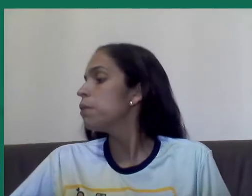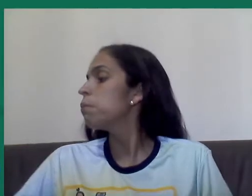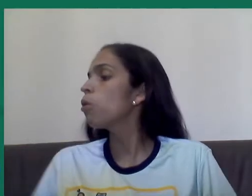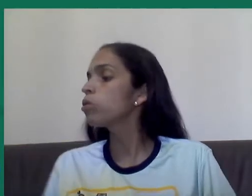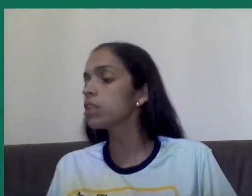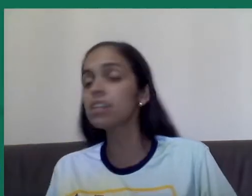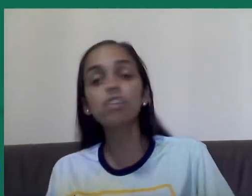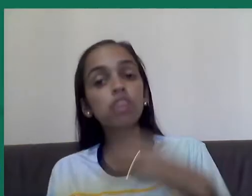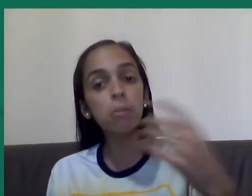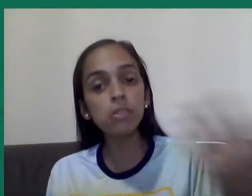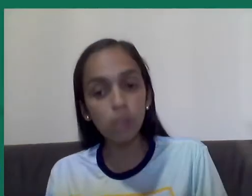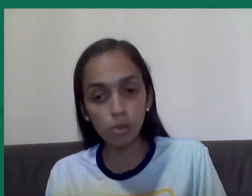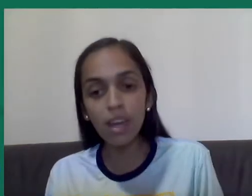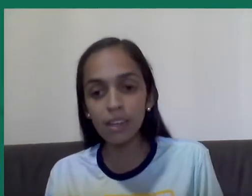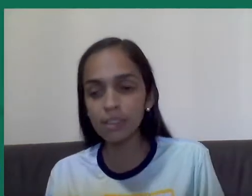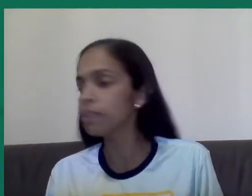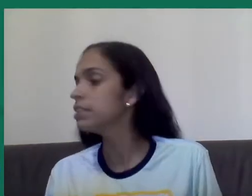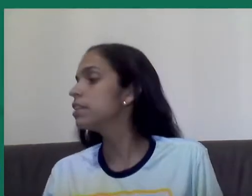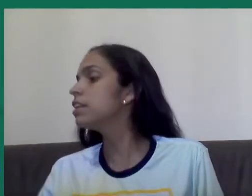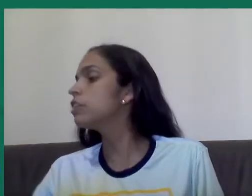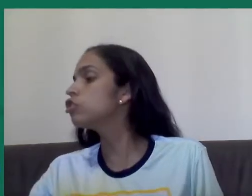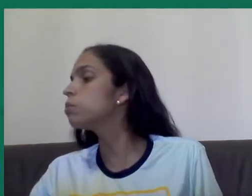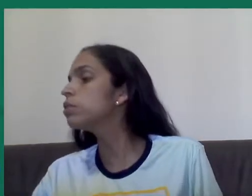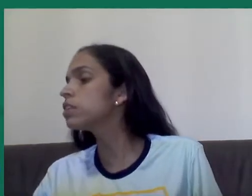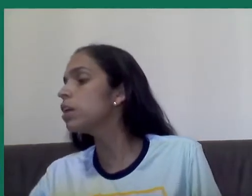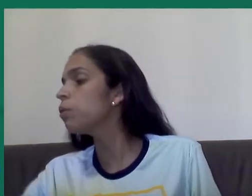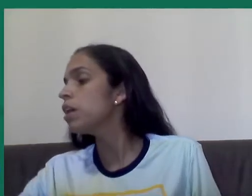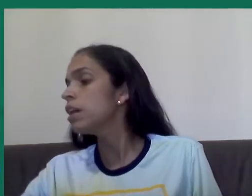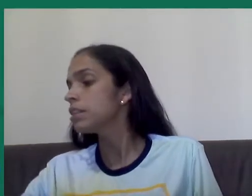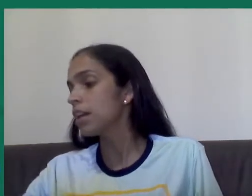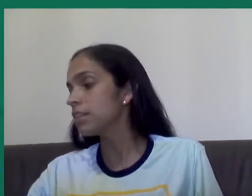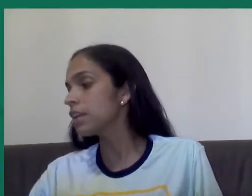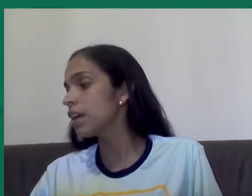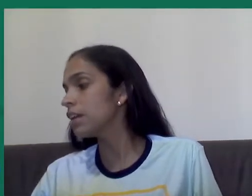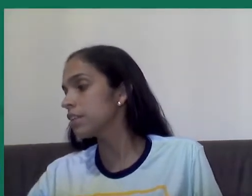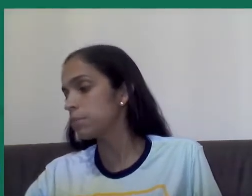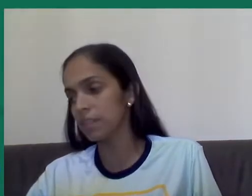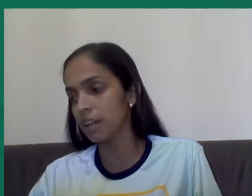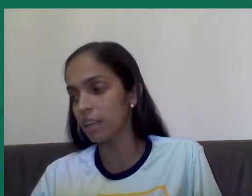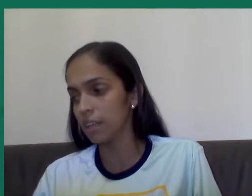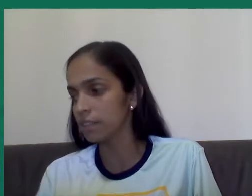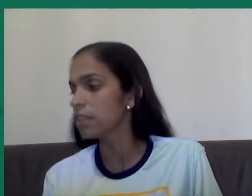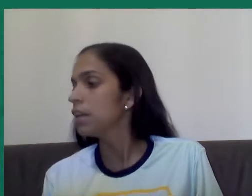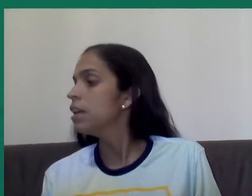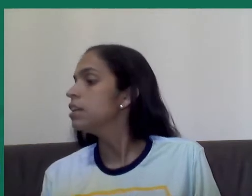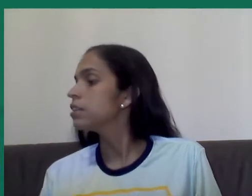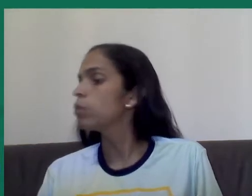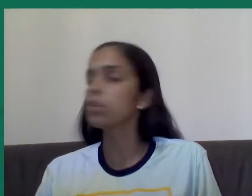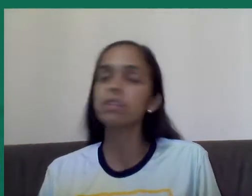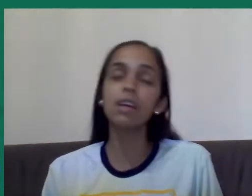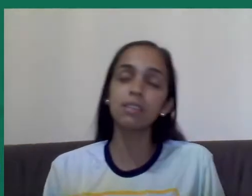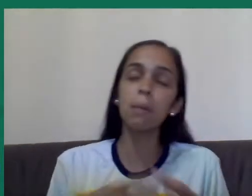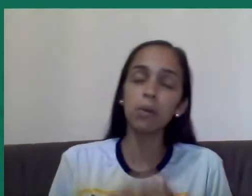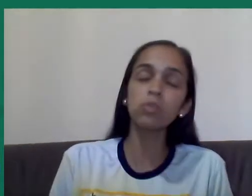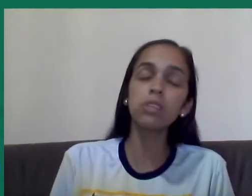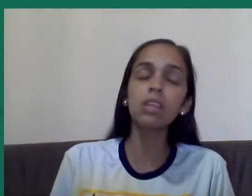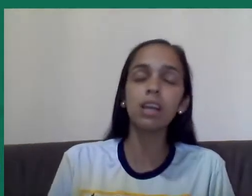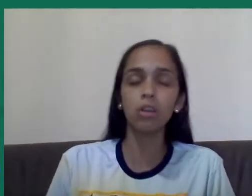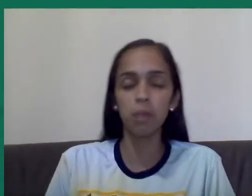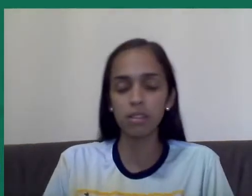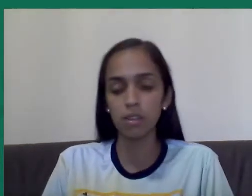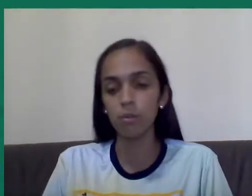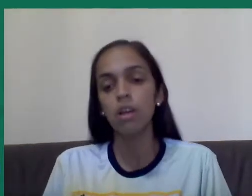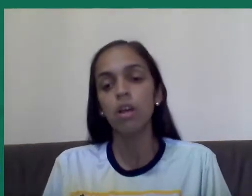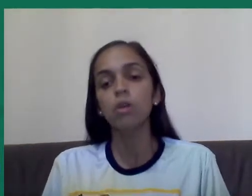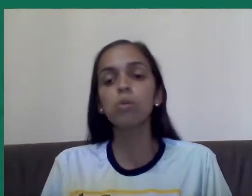dá por conta da distribuição de renda, né? Da distribuição das riquezas brasileiras. Então, das riquezas que é produzida